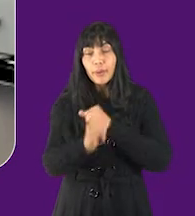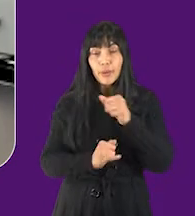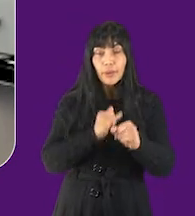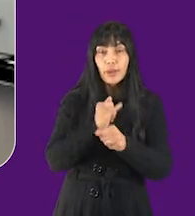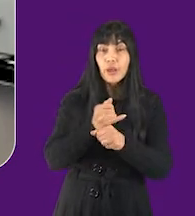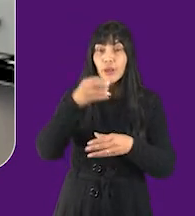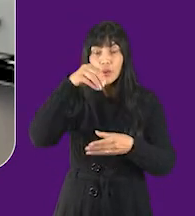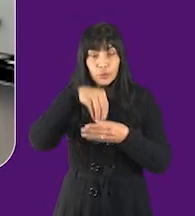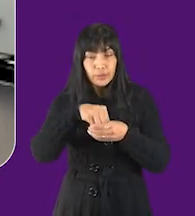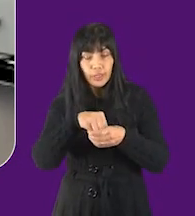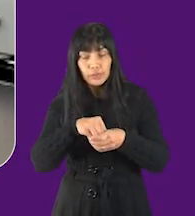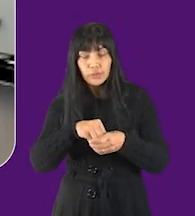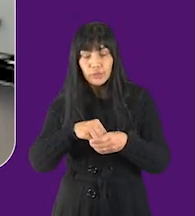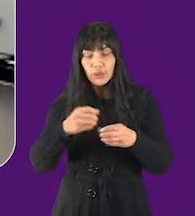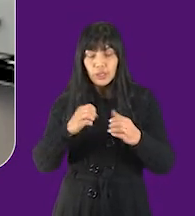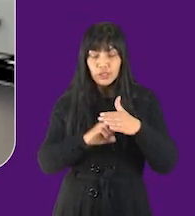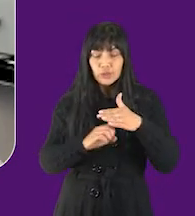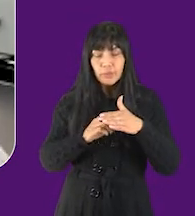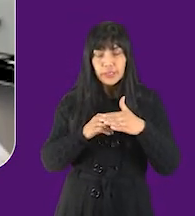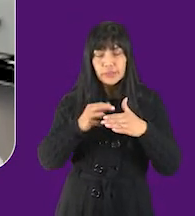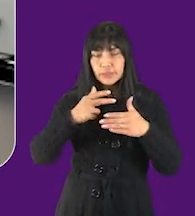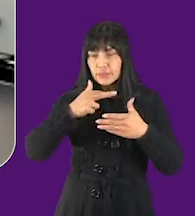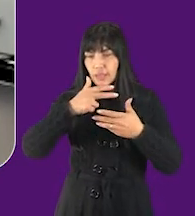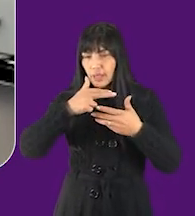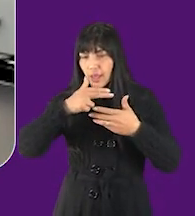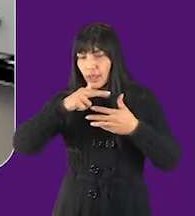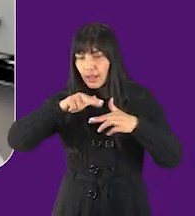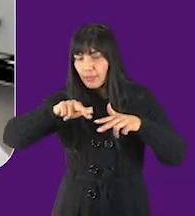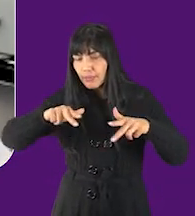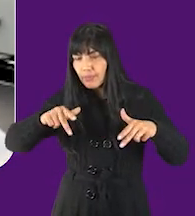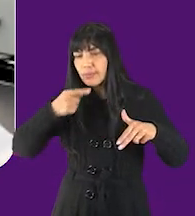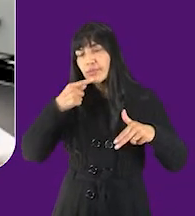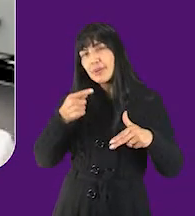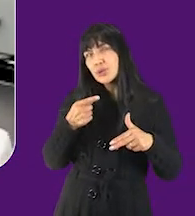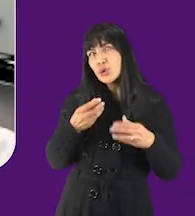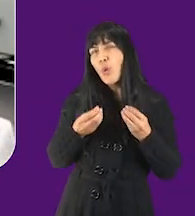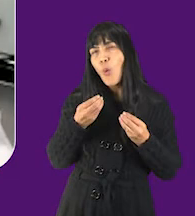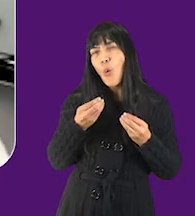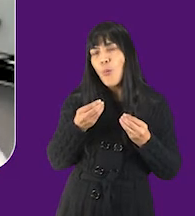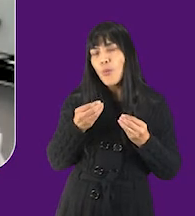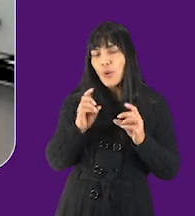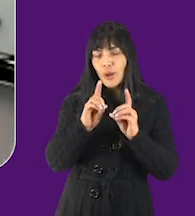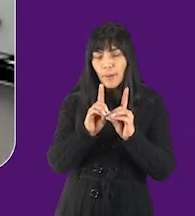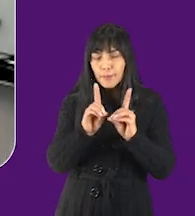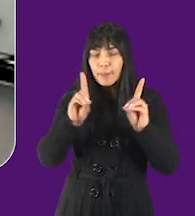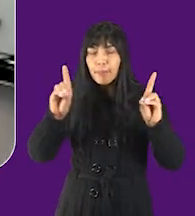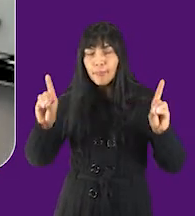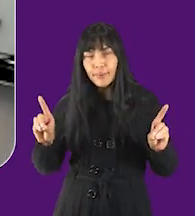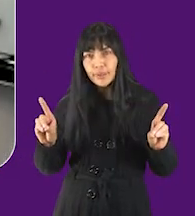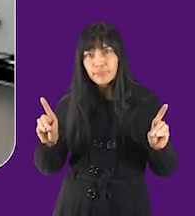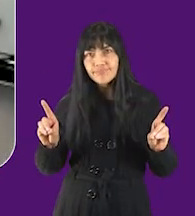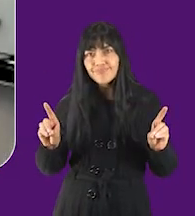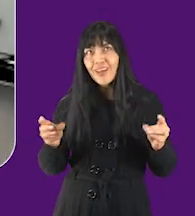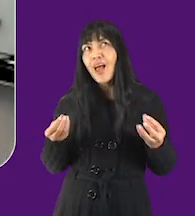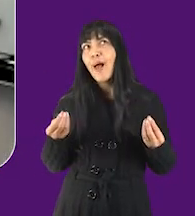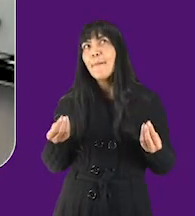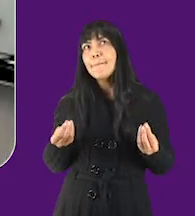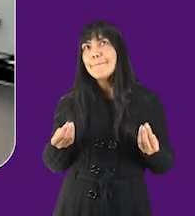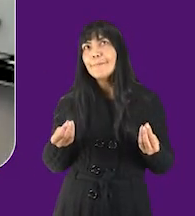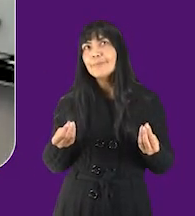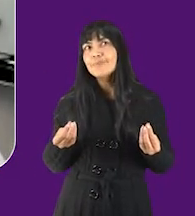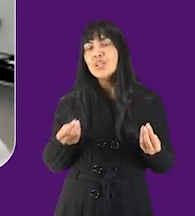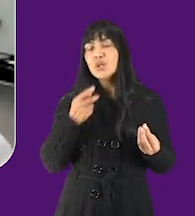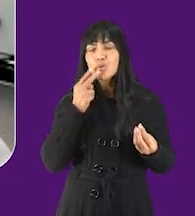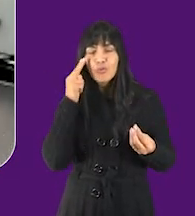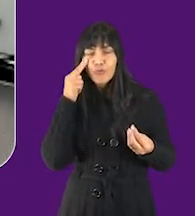que começam dentro de grandes empresas, mas existe uma dificuldade muito grande de replicar esses modelos de sucesso, né? Eu